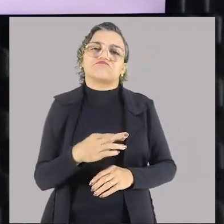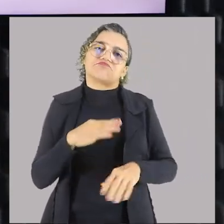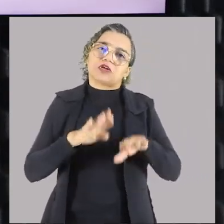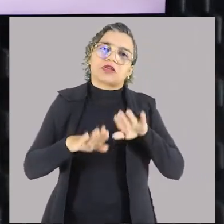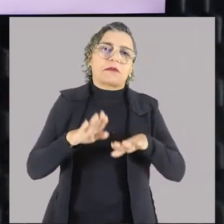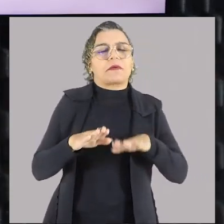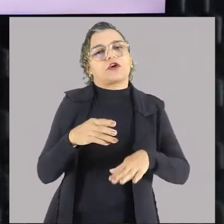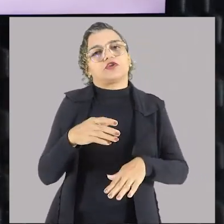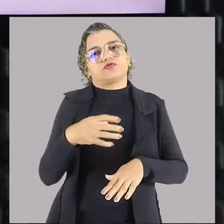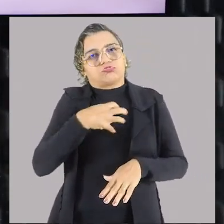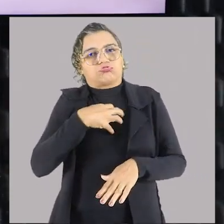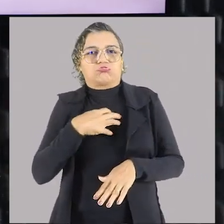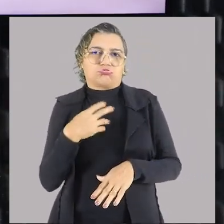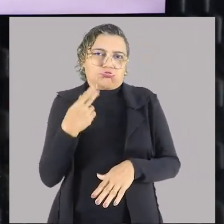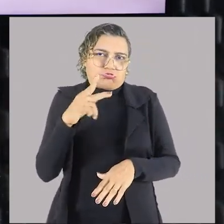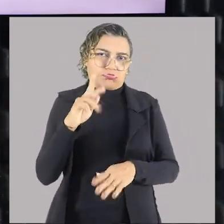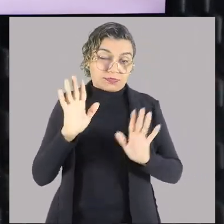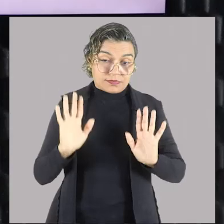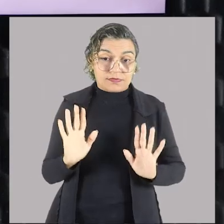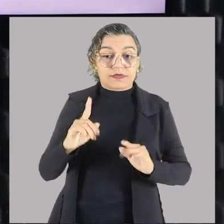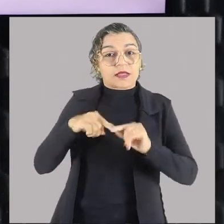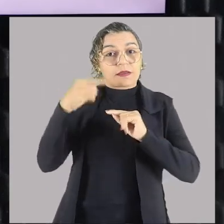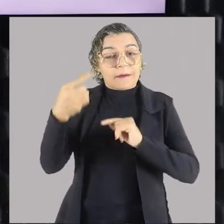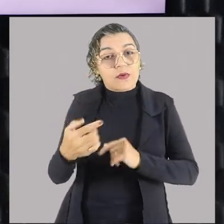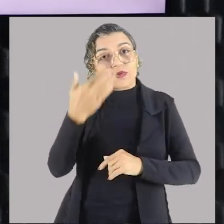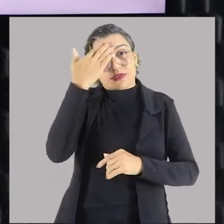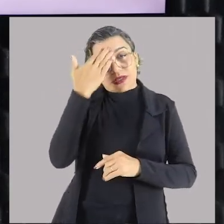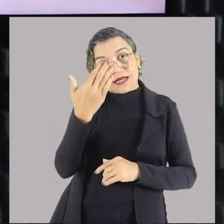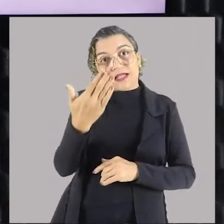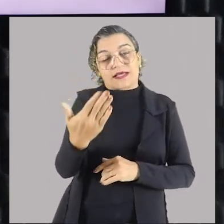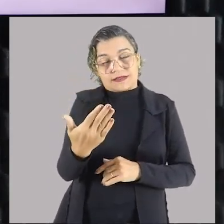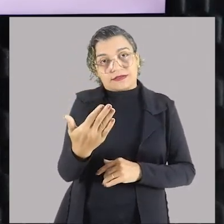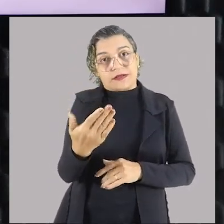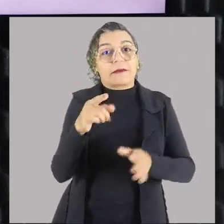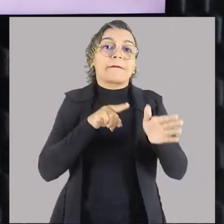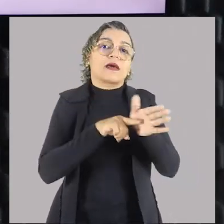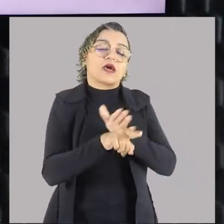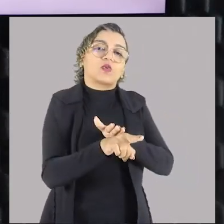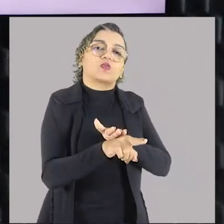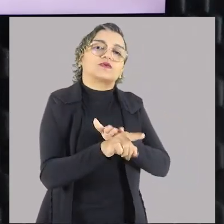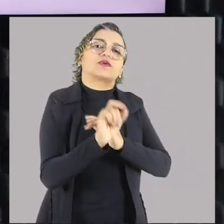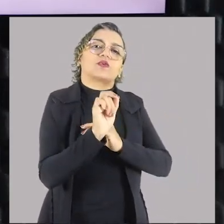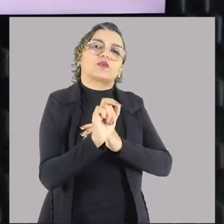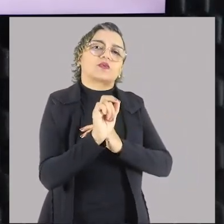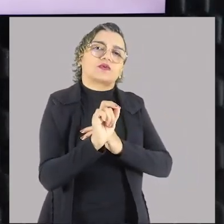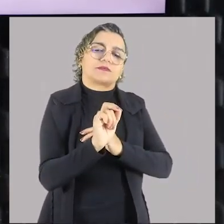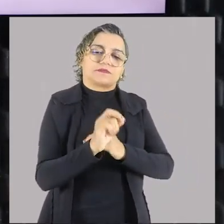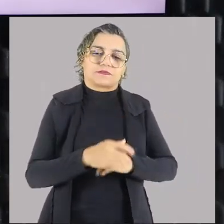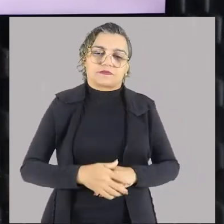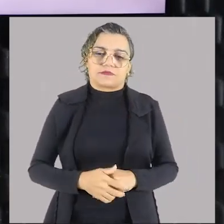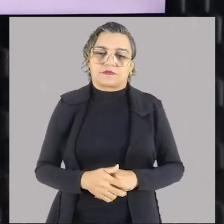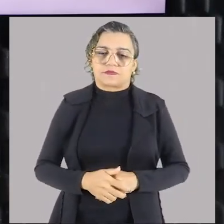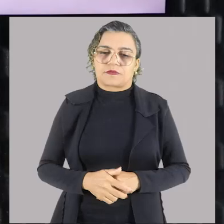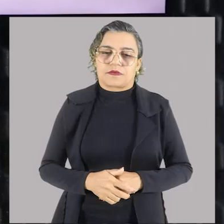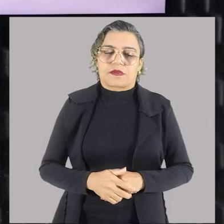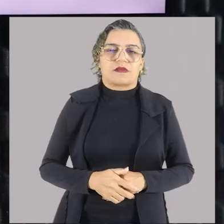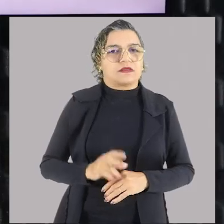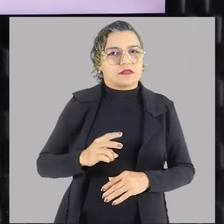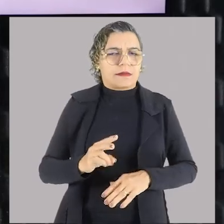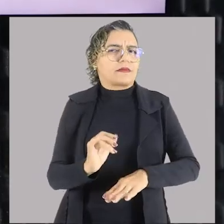se sentindo, tá? E aí você agradece, thanks, e pergunta para outra pessoa, and you. Bem